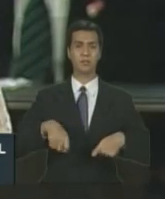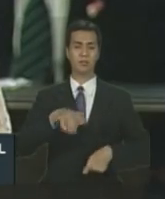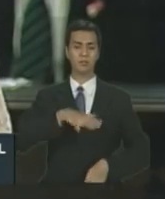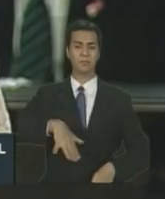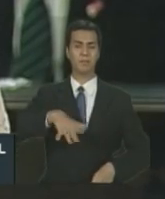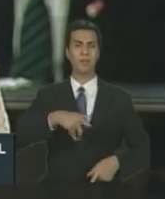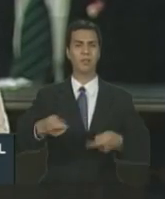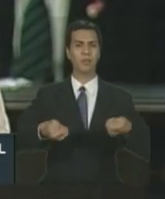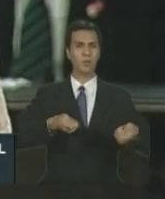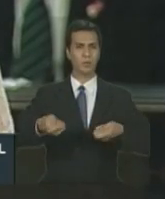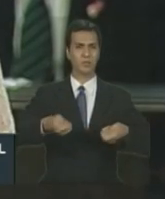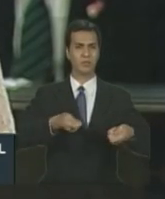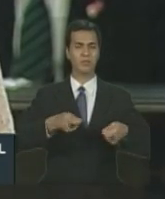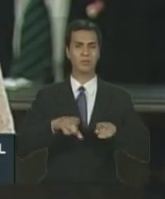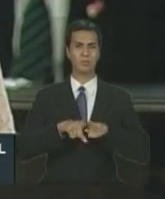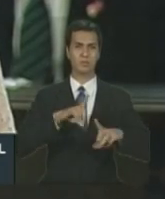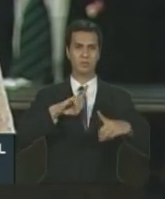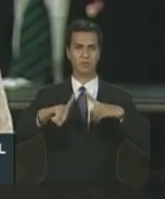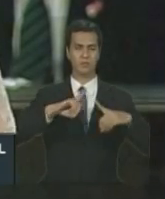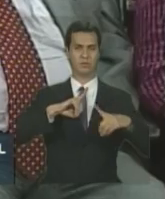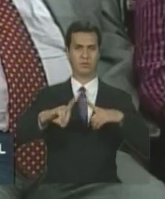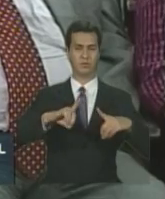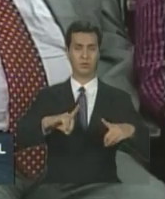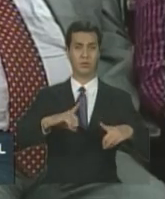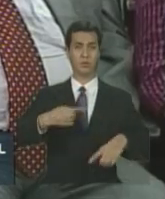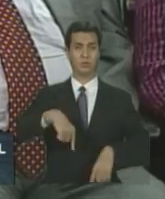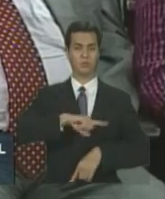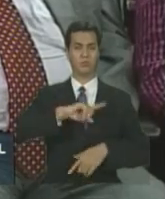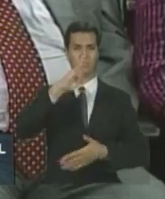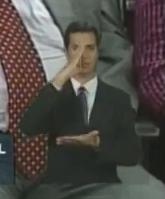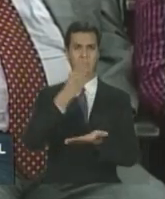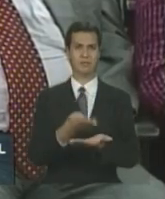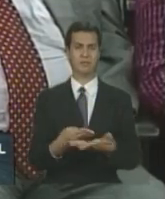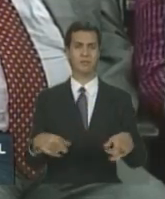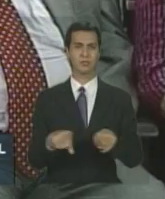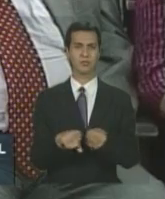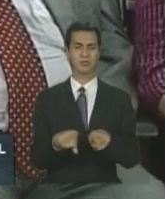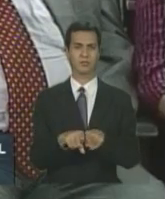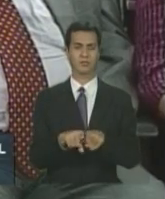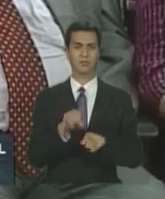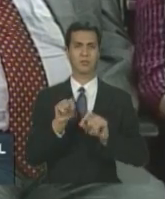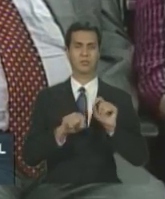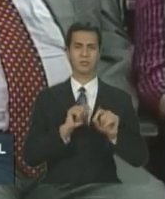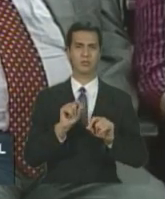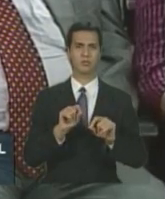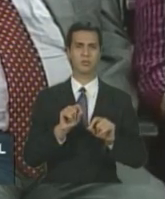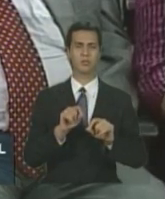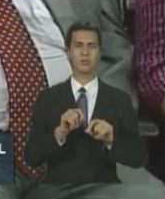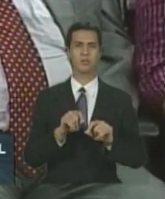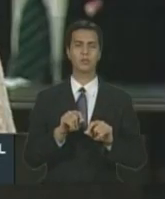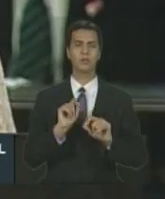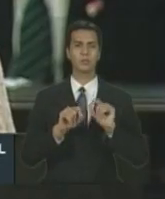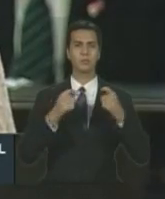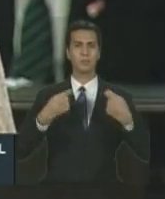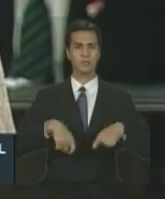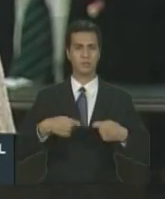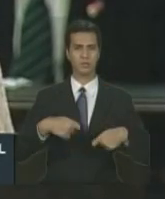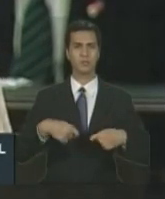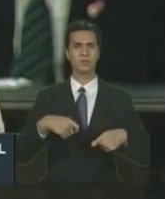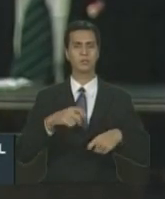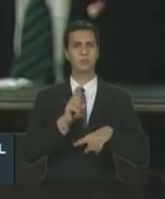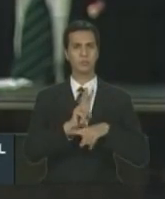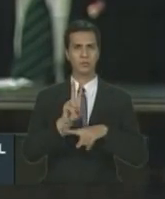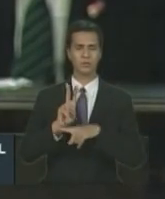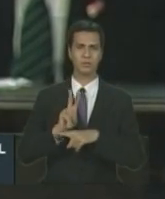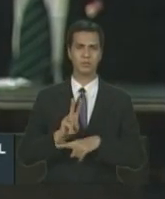negociação e discussão. Temos também a convicção que há, sim, de fato, a necessidade de